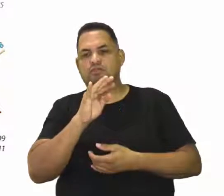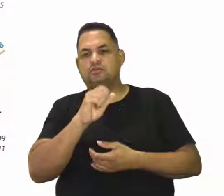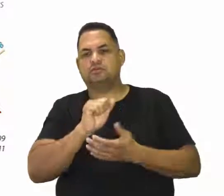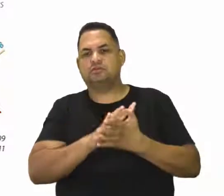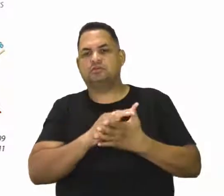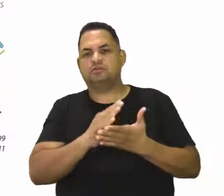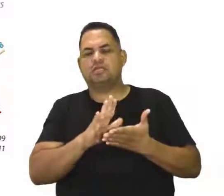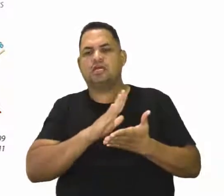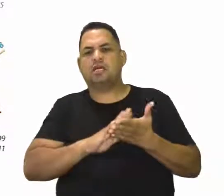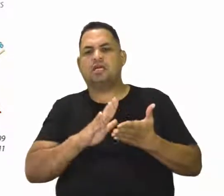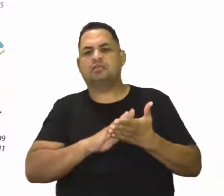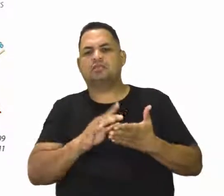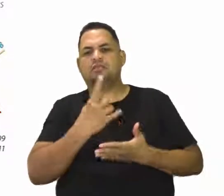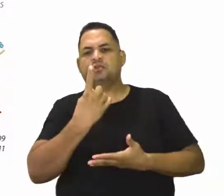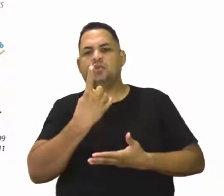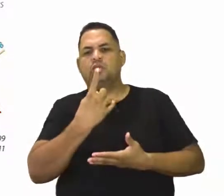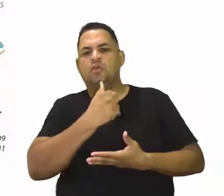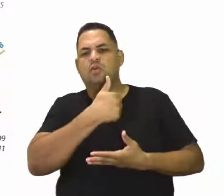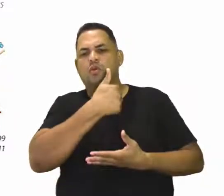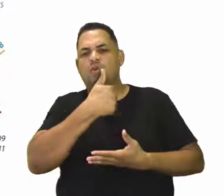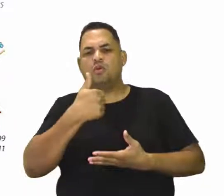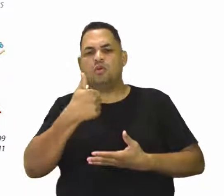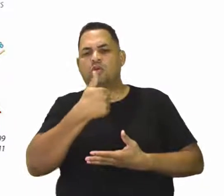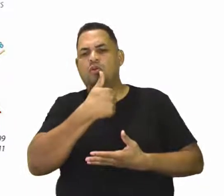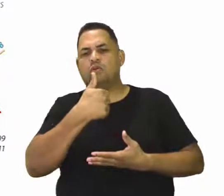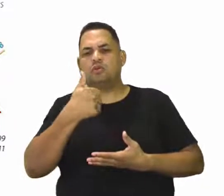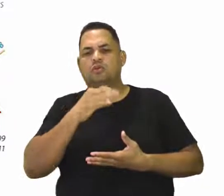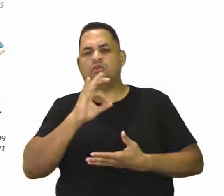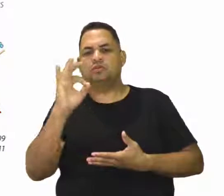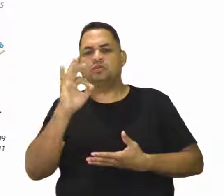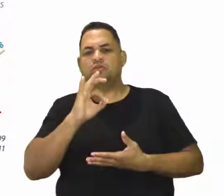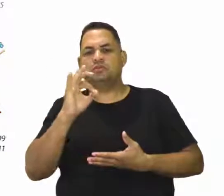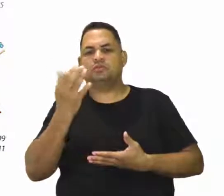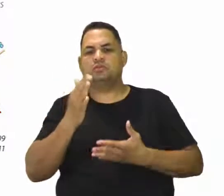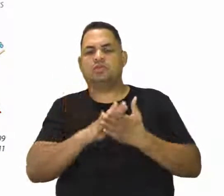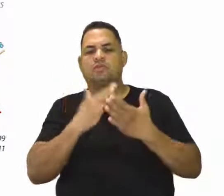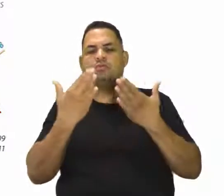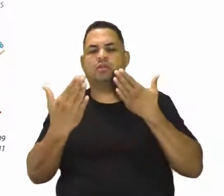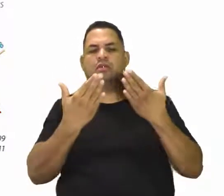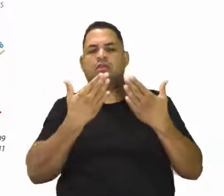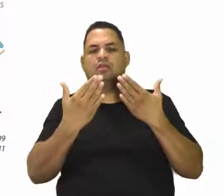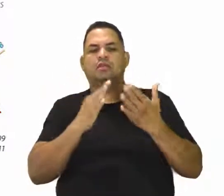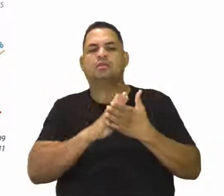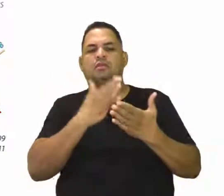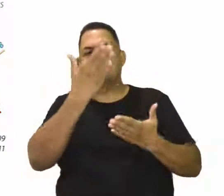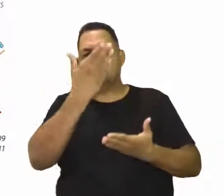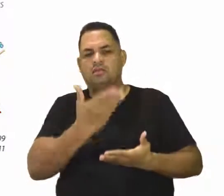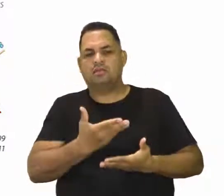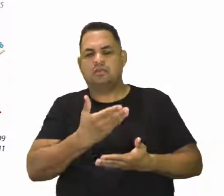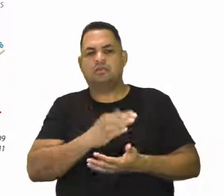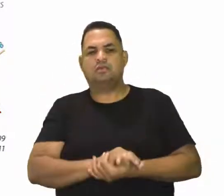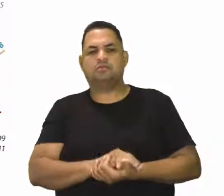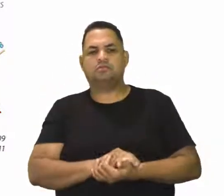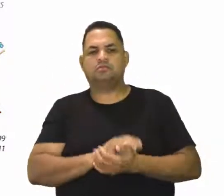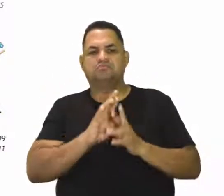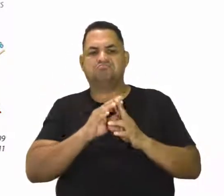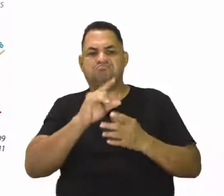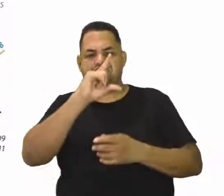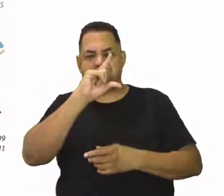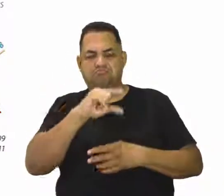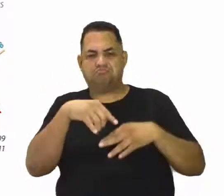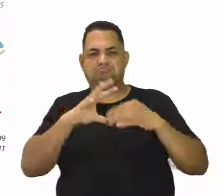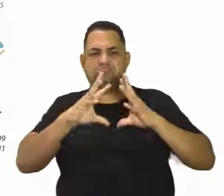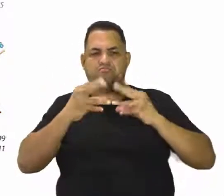tá gastando onze por cento mas olha o PIB comparado da Arábia Saudita com o PIB americano tá ó tá mentindo